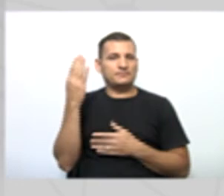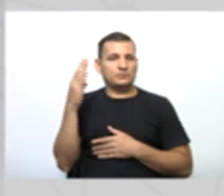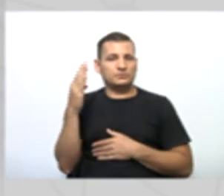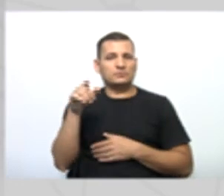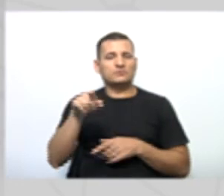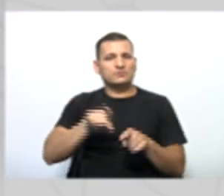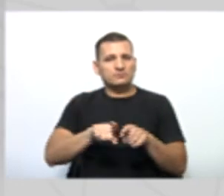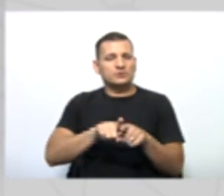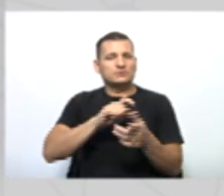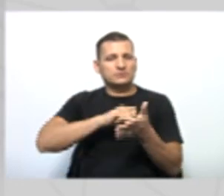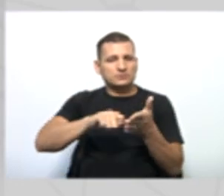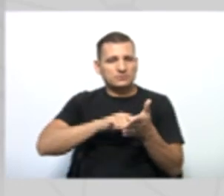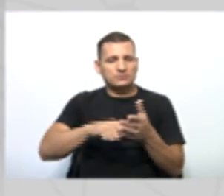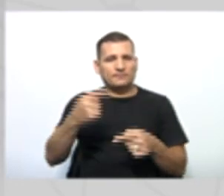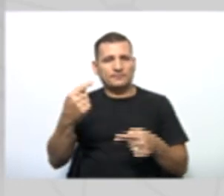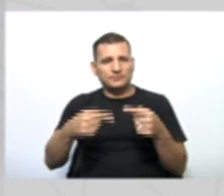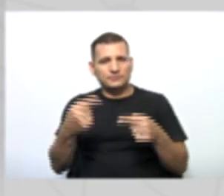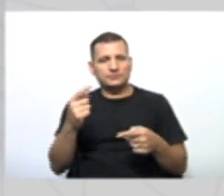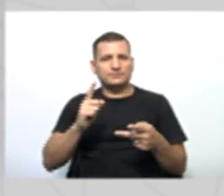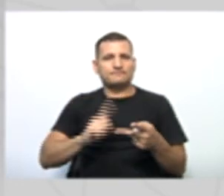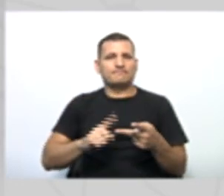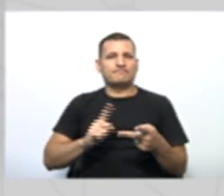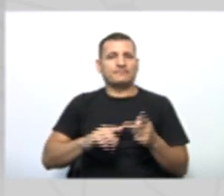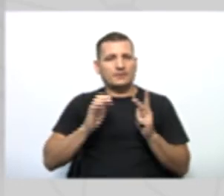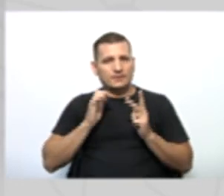sobre política, ética, metafísica e